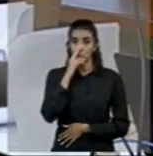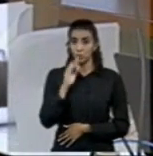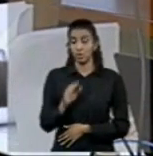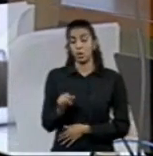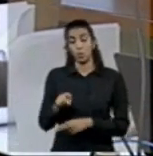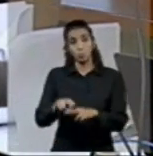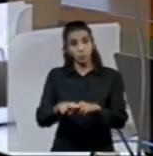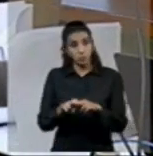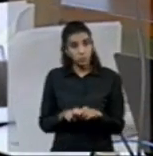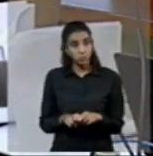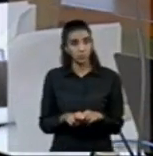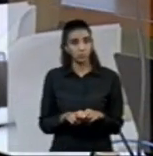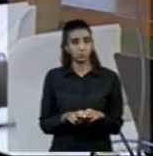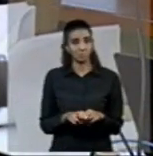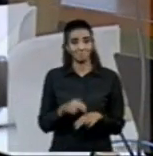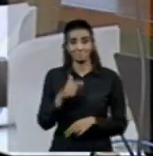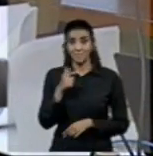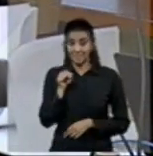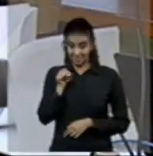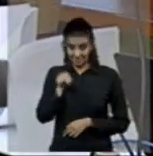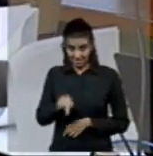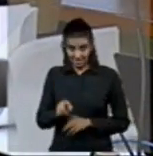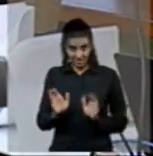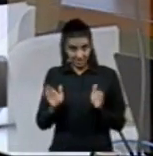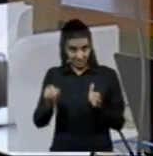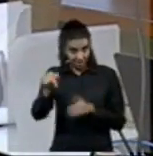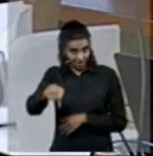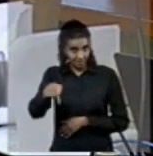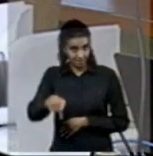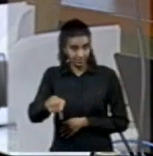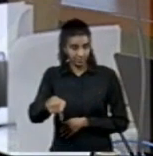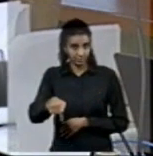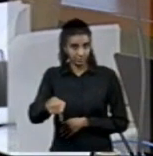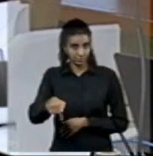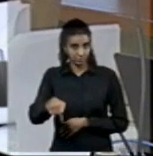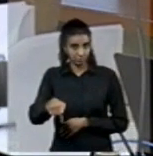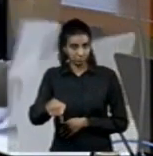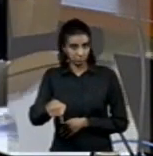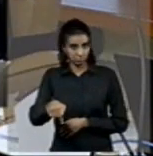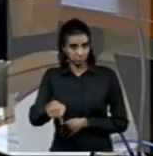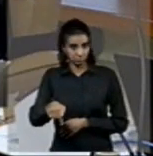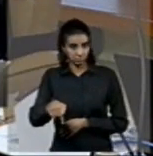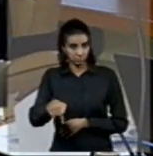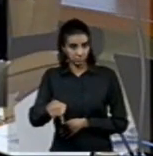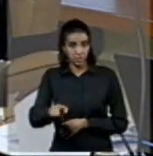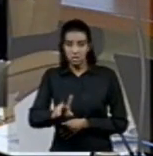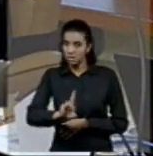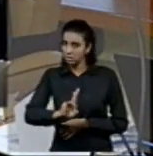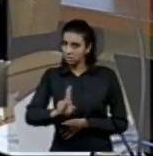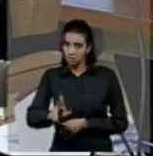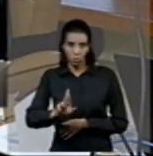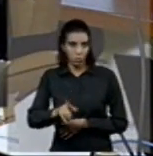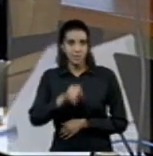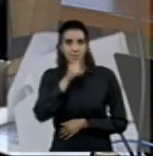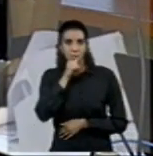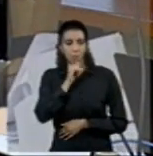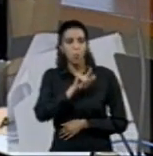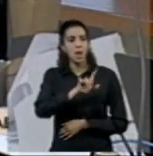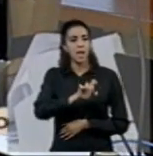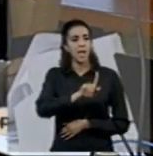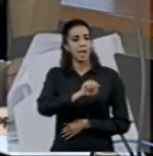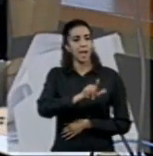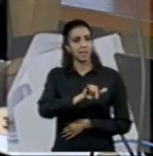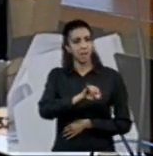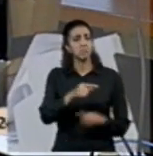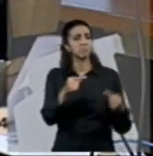esta razão específica e nesse limite, não há violação ao princípio constitucional da legalidade quando